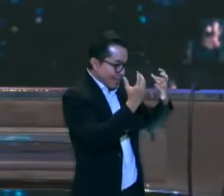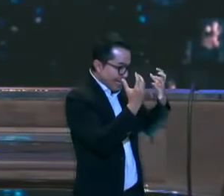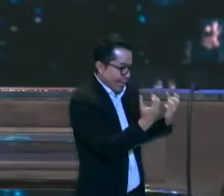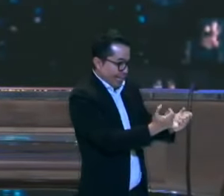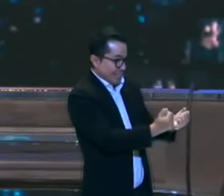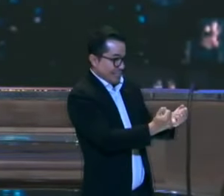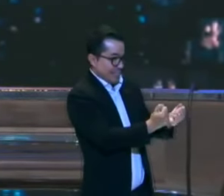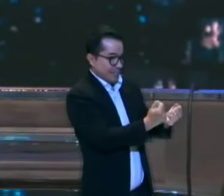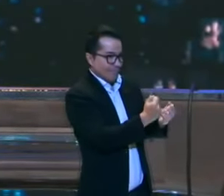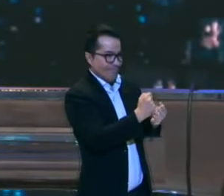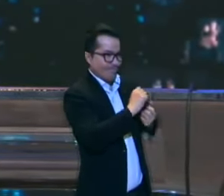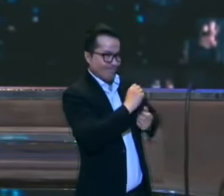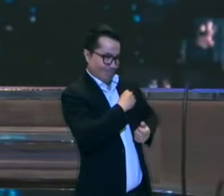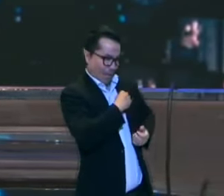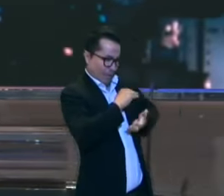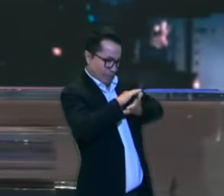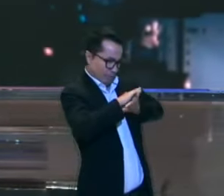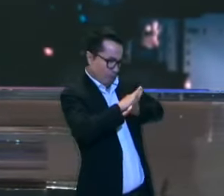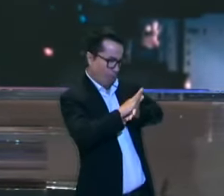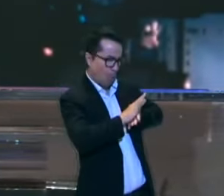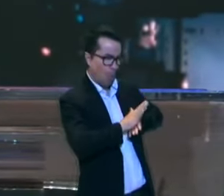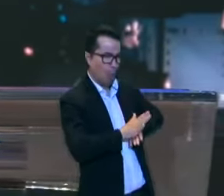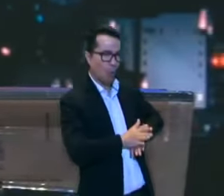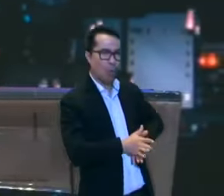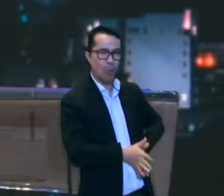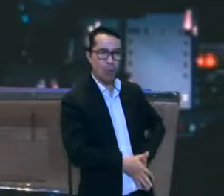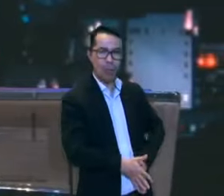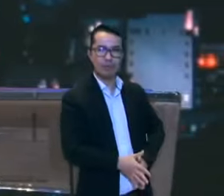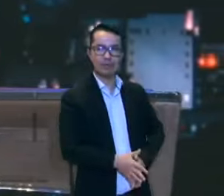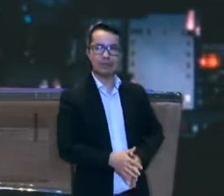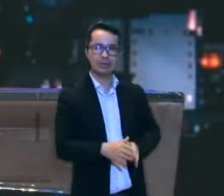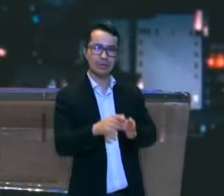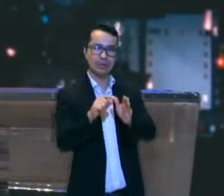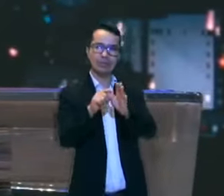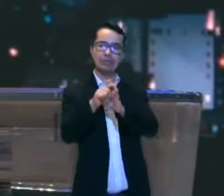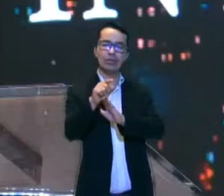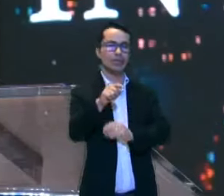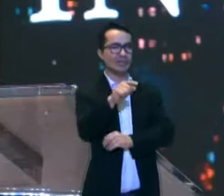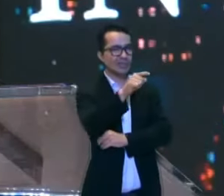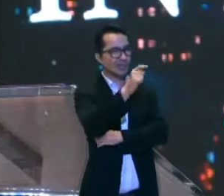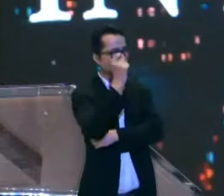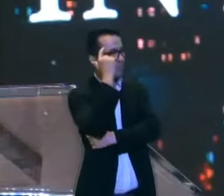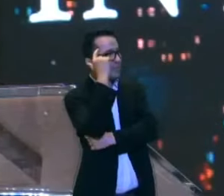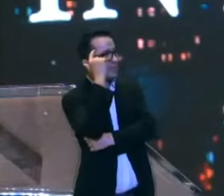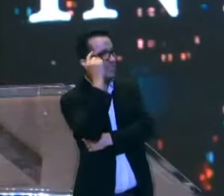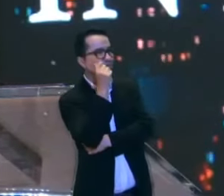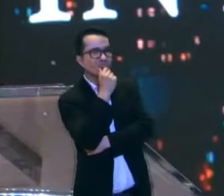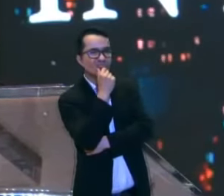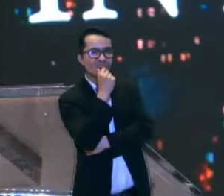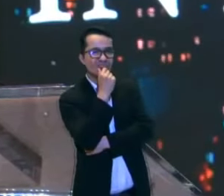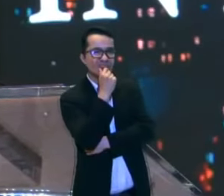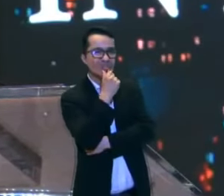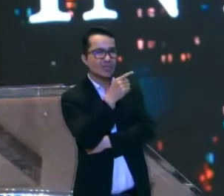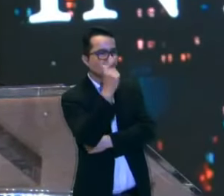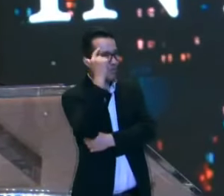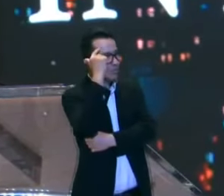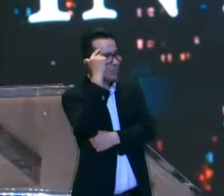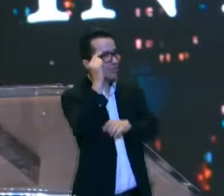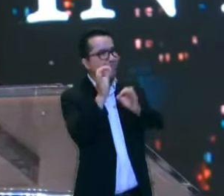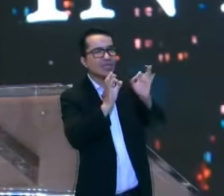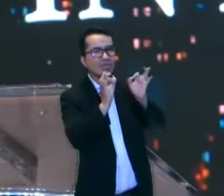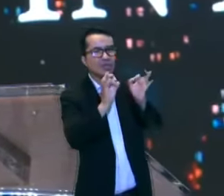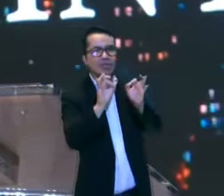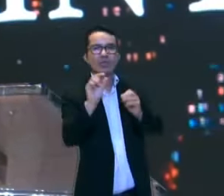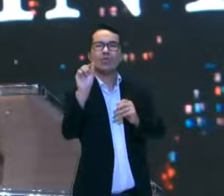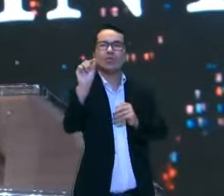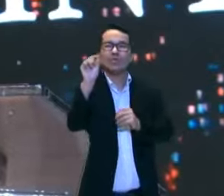no coração. Que ideias você tem alimentado? Se permitido? Eu gosto